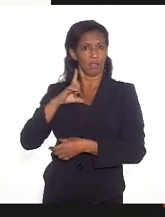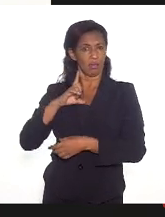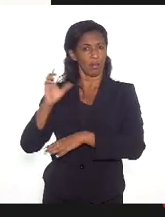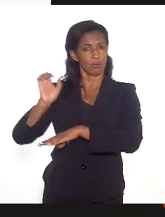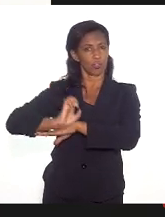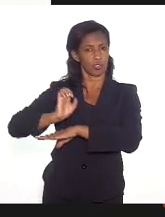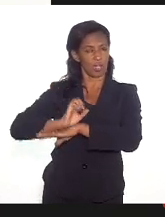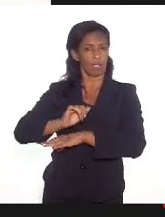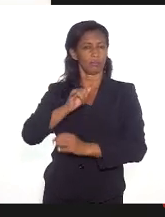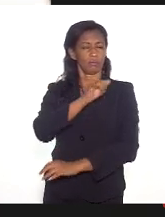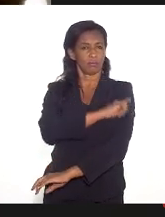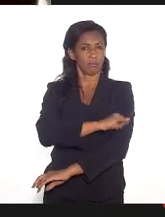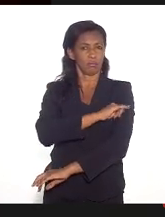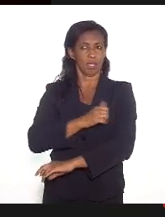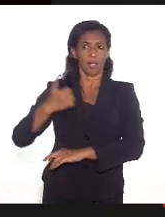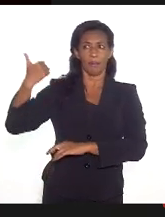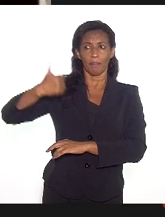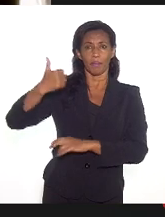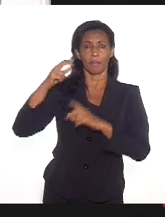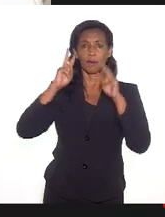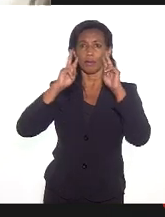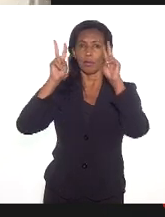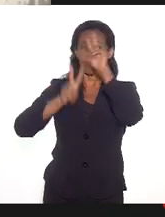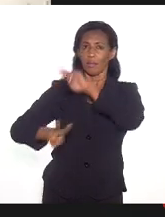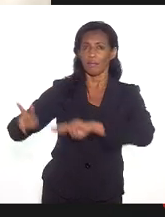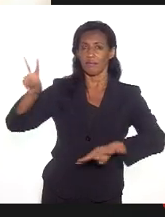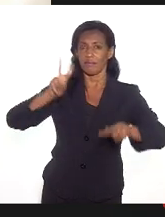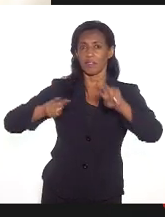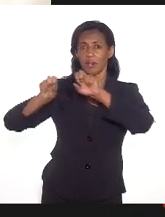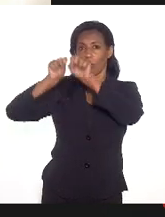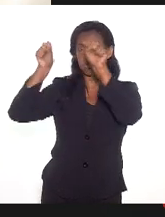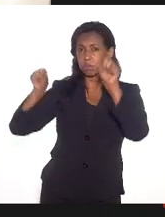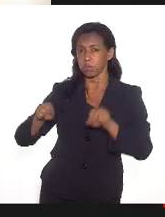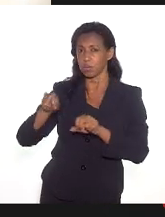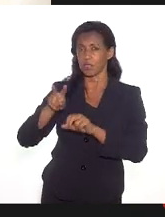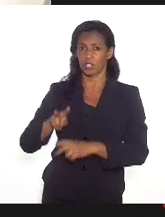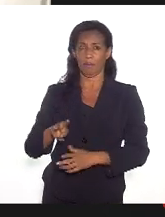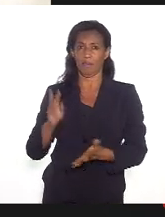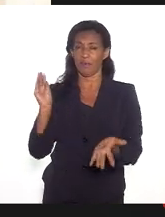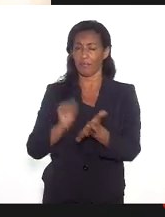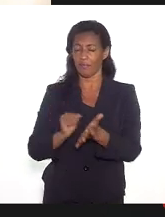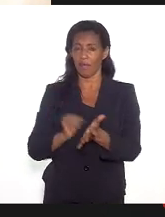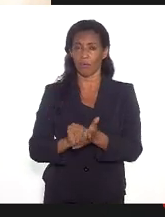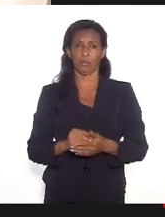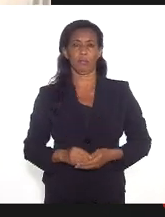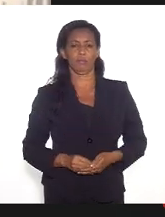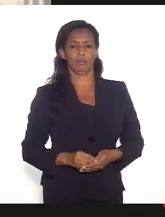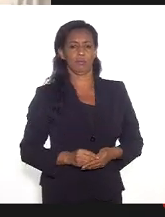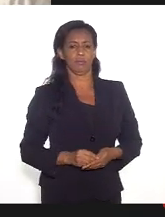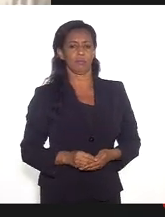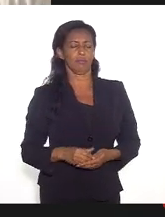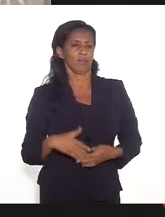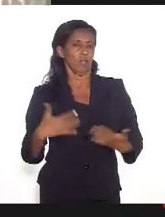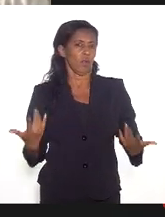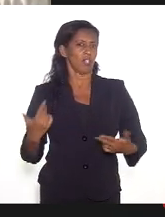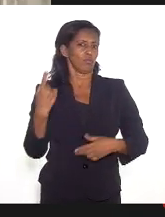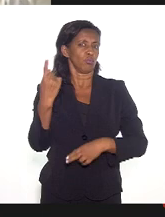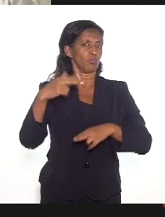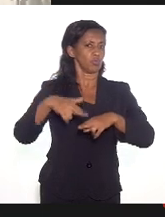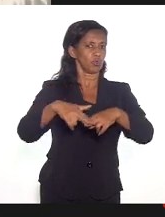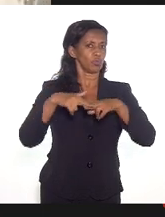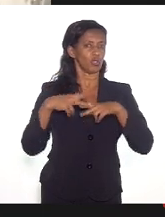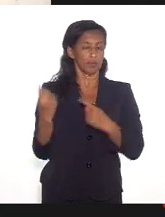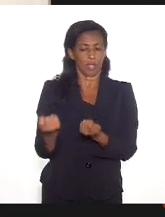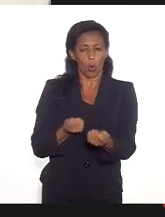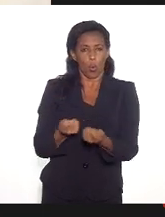do Rio de Janeiro, né? Primeiro, uma visão sistêmica, né? Que eu acho que falta a nós no Estado do Rio de Janeiro. Eu acho que é um dos motivos da gente ser a